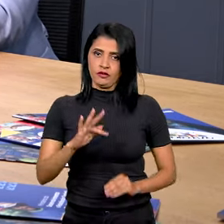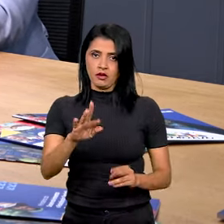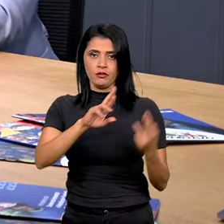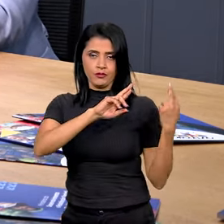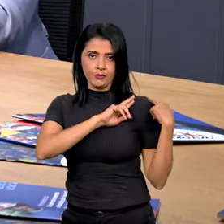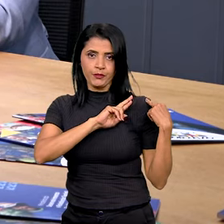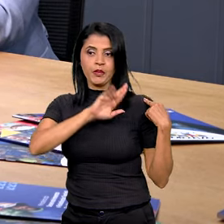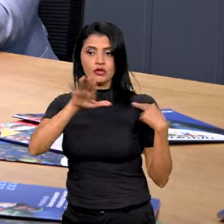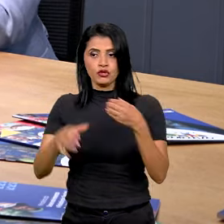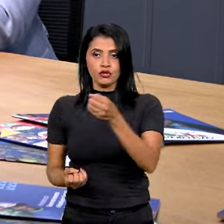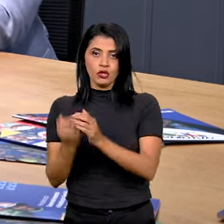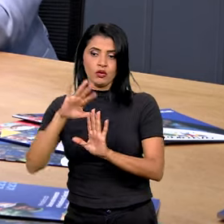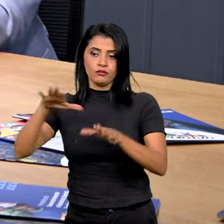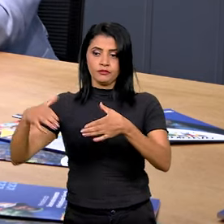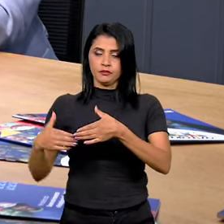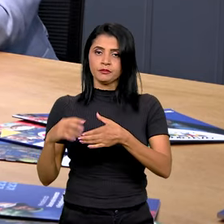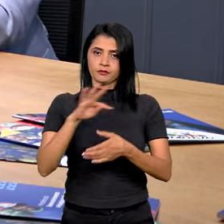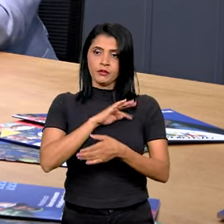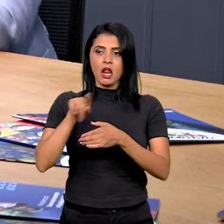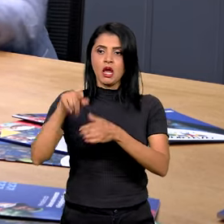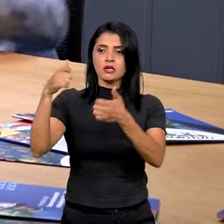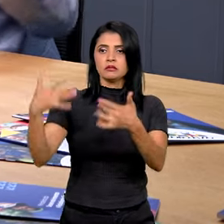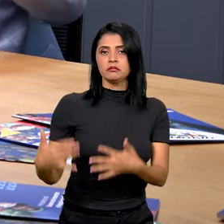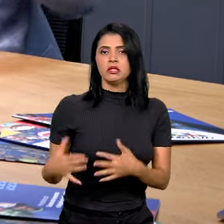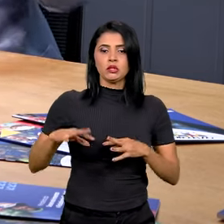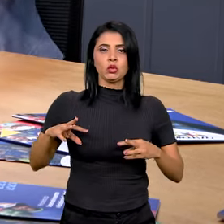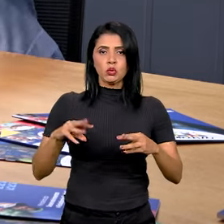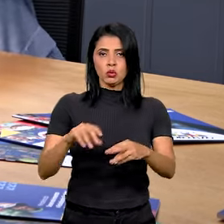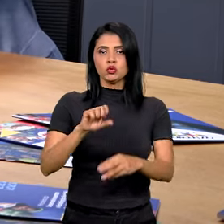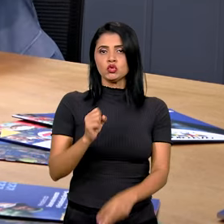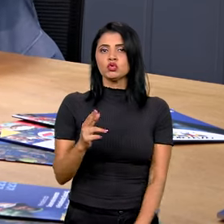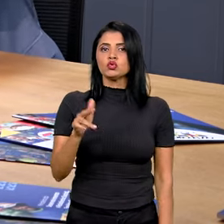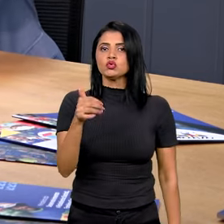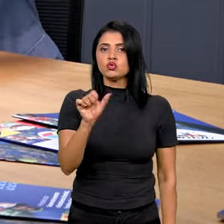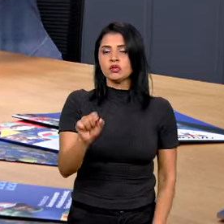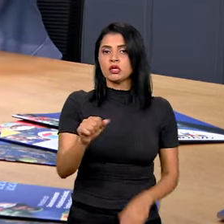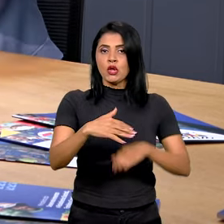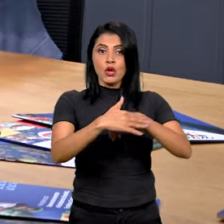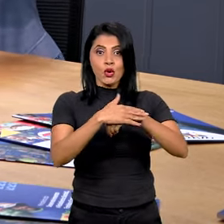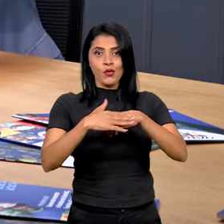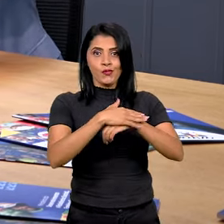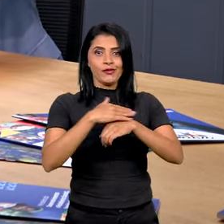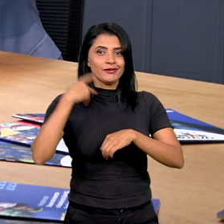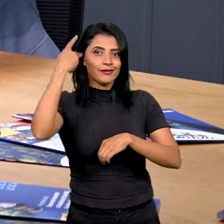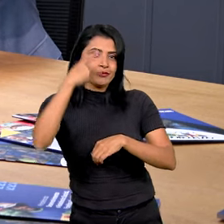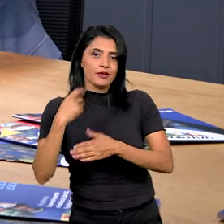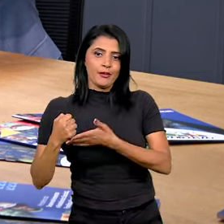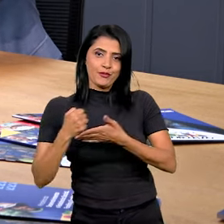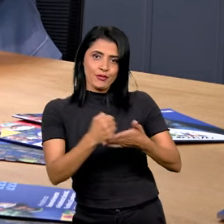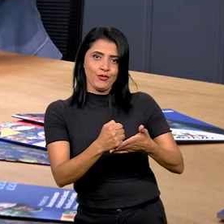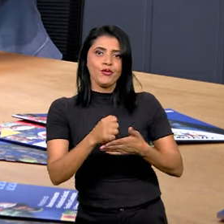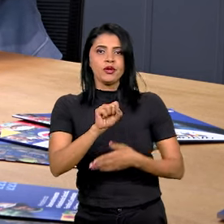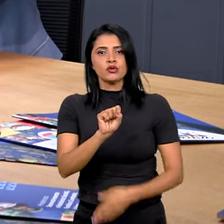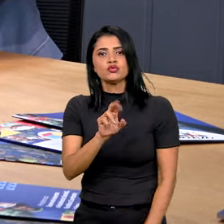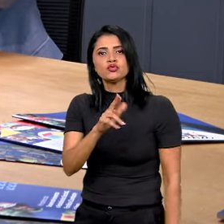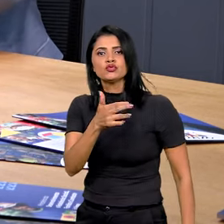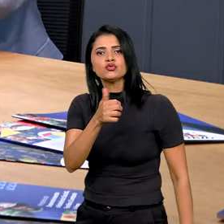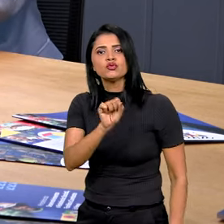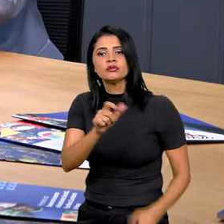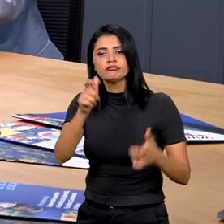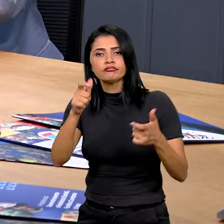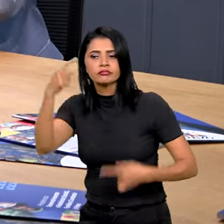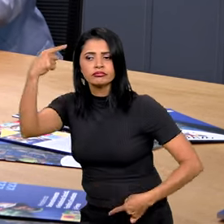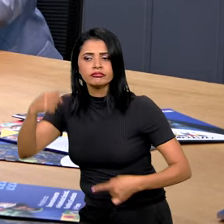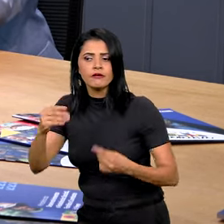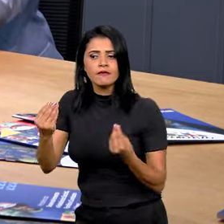um grupo técnico na rede no qual a gente fala sobre o orçamento do suas a gente conversa com a frente parlamentar né E de de apoio ao suas por exemplo e onde